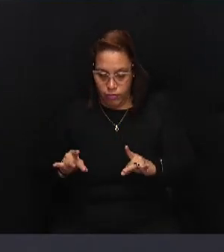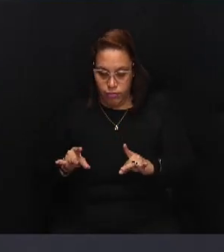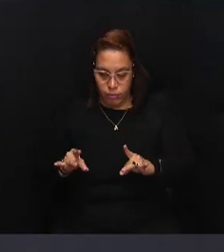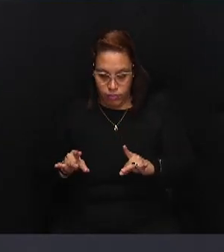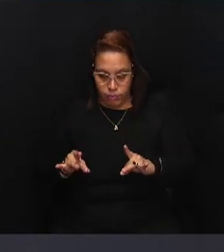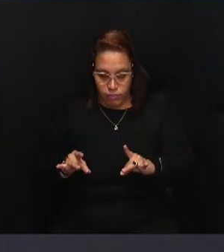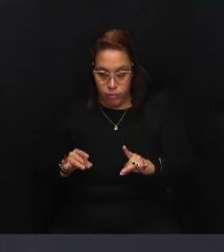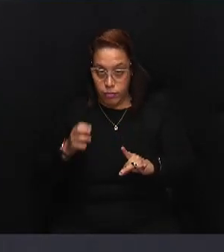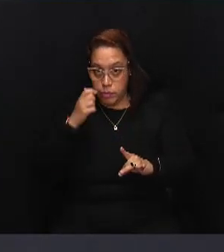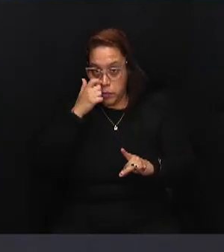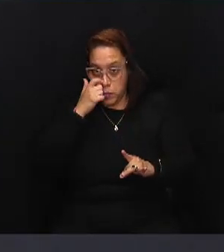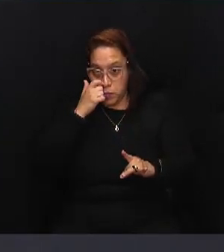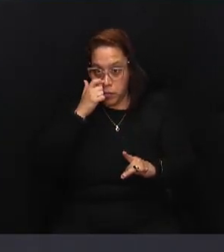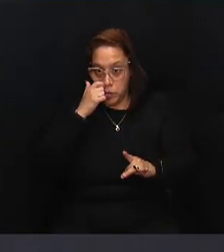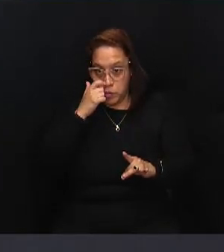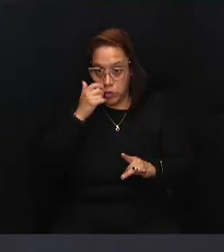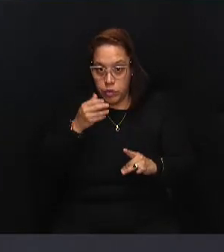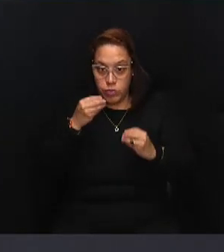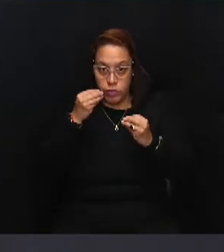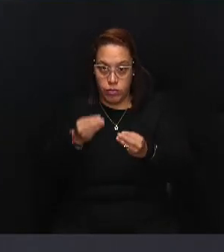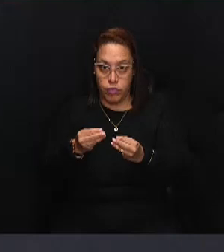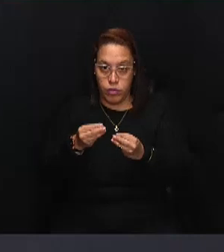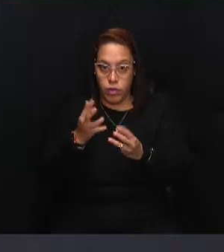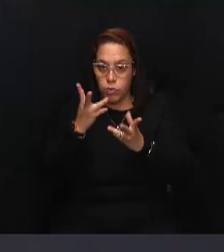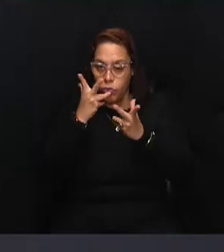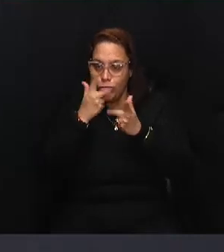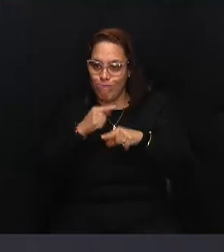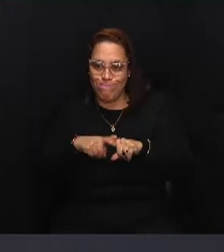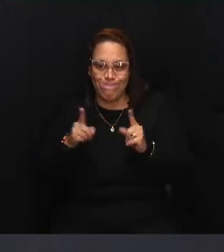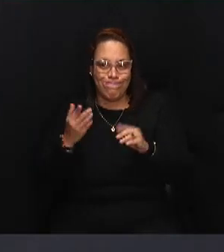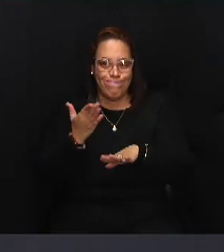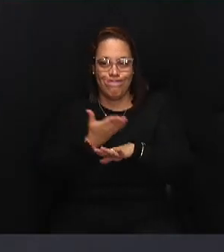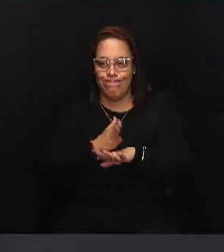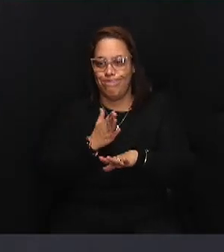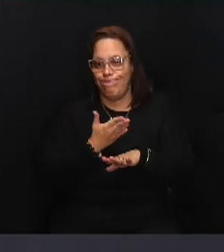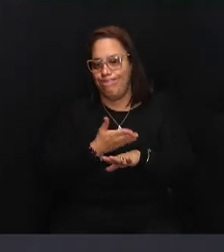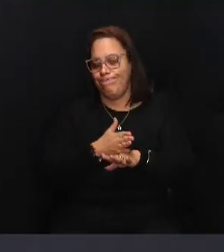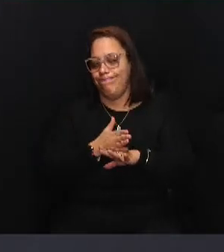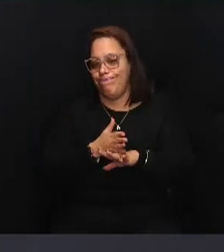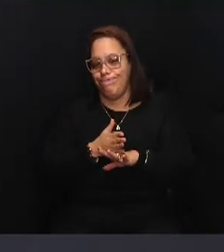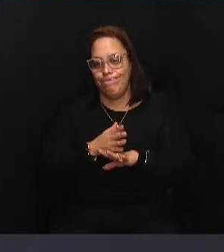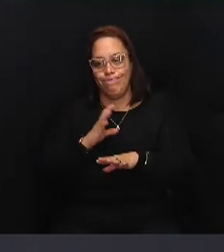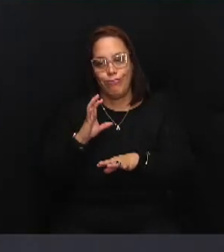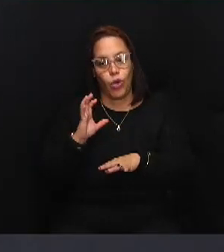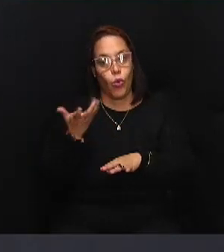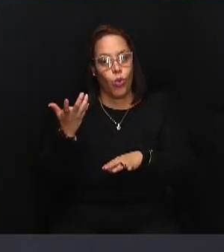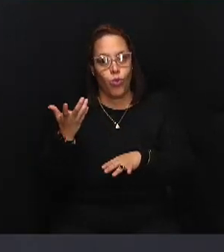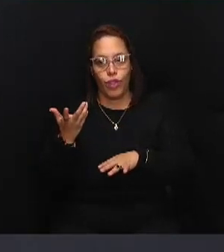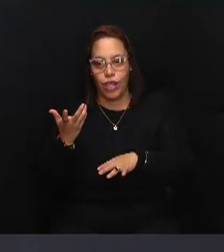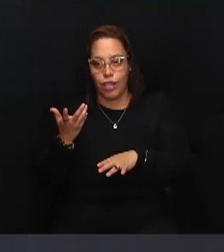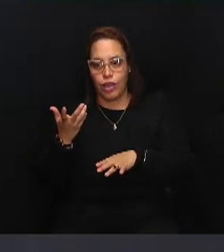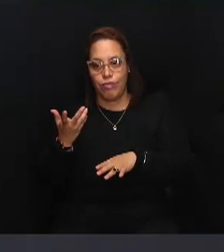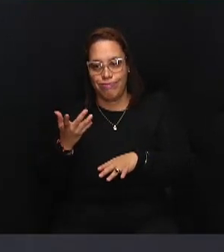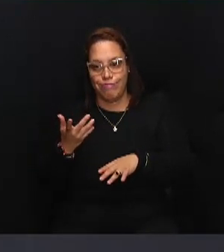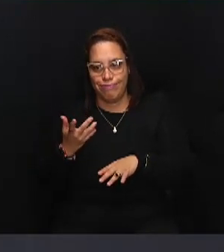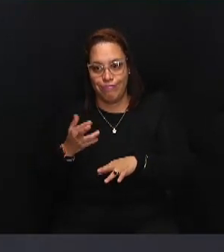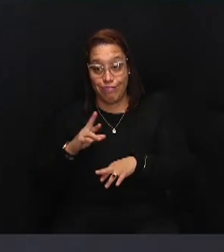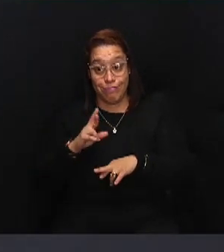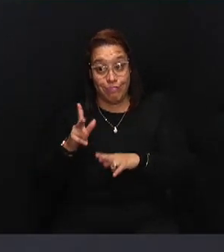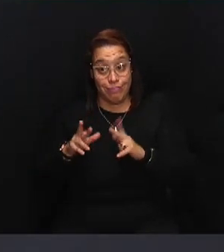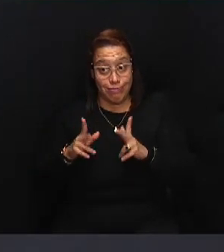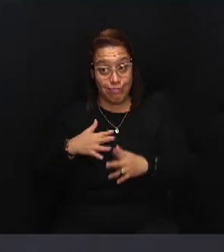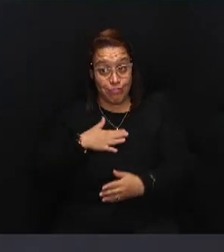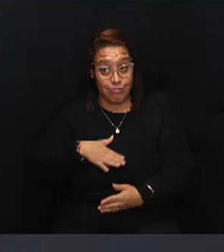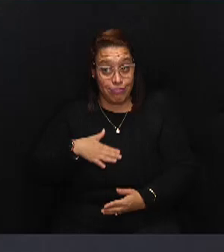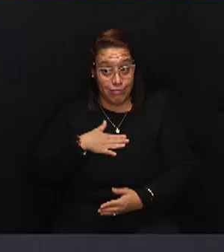Então, o Código está aí bonitinho, no papel é muito bonito, mas na vida, na prática, é um pouco diferente. Então, gostaria